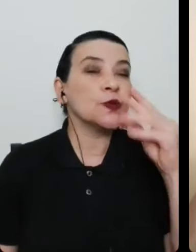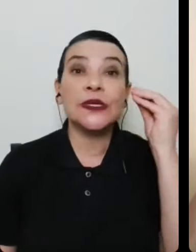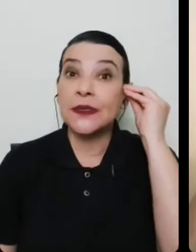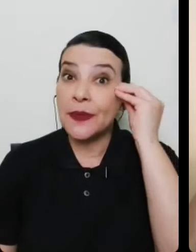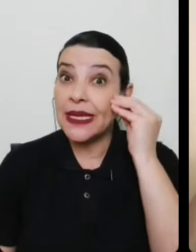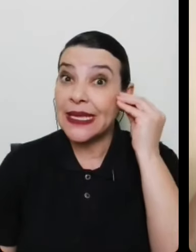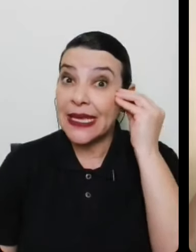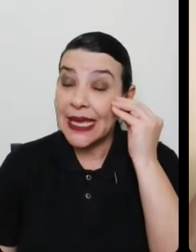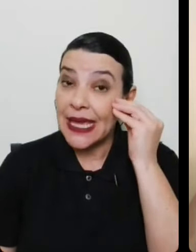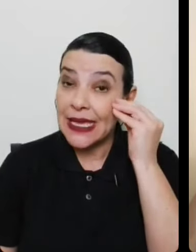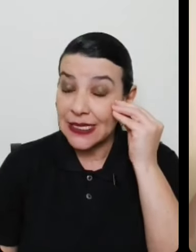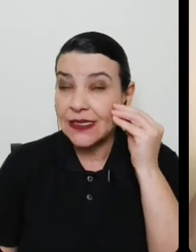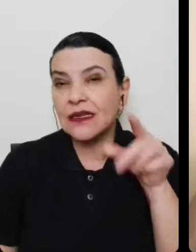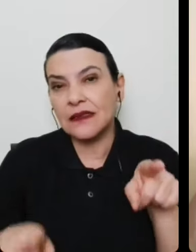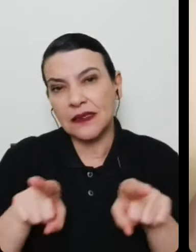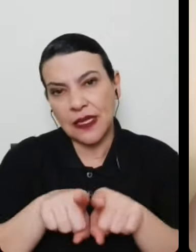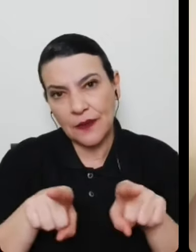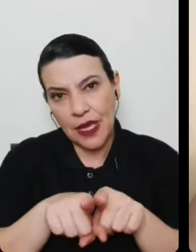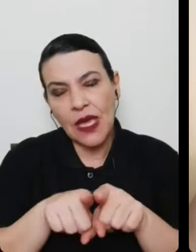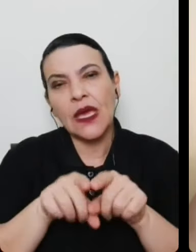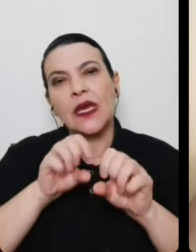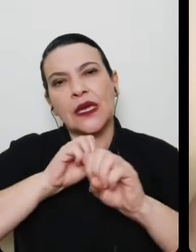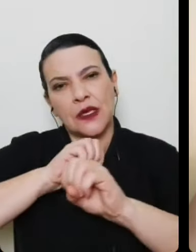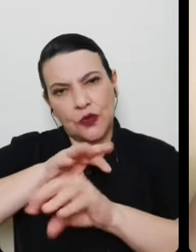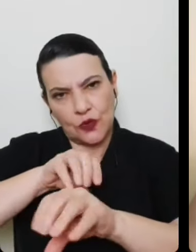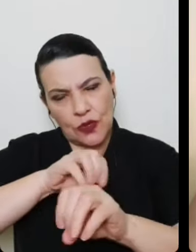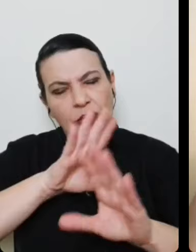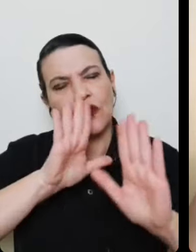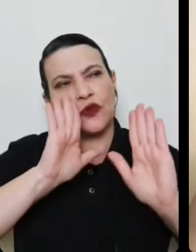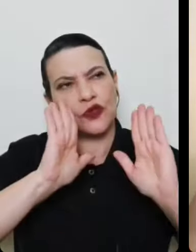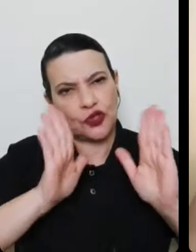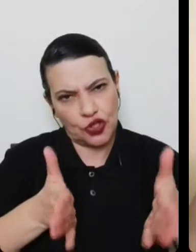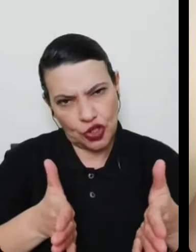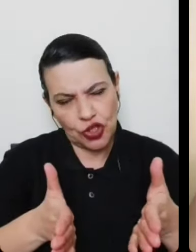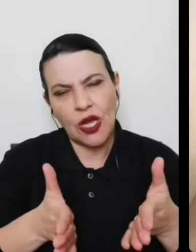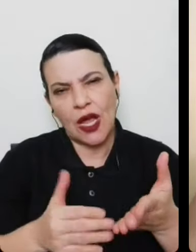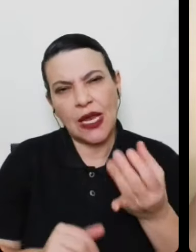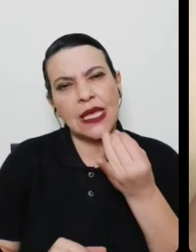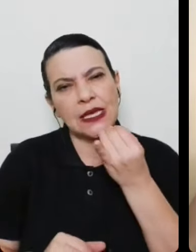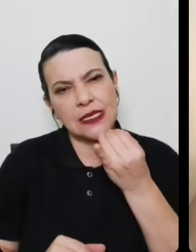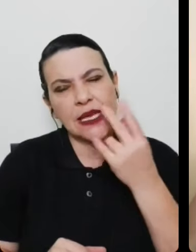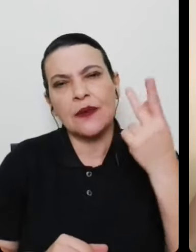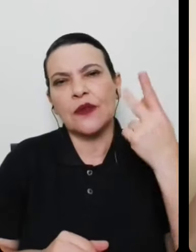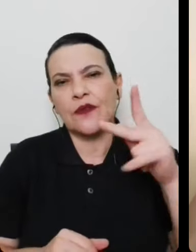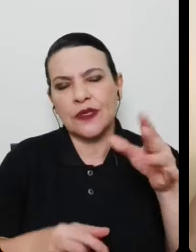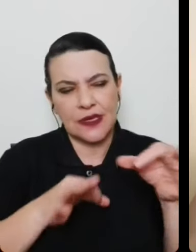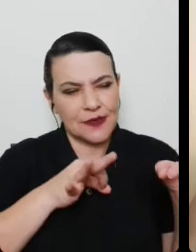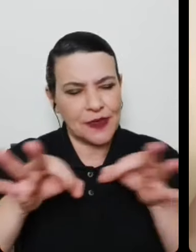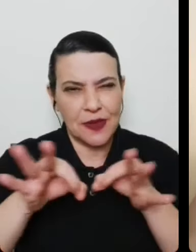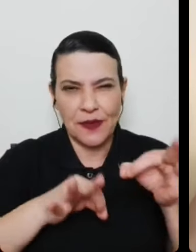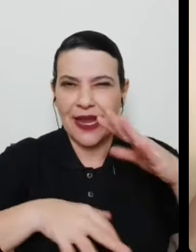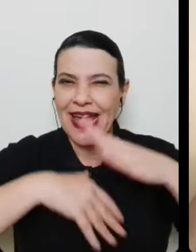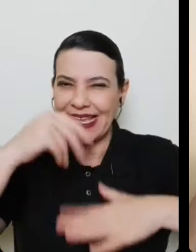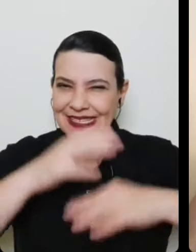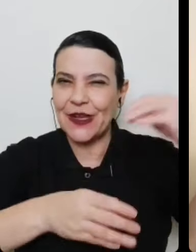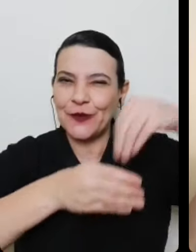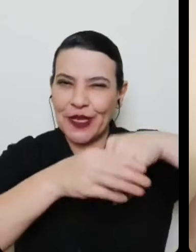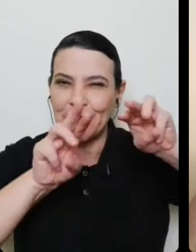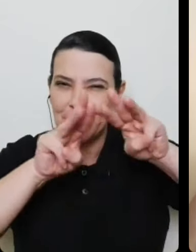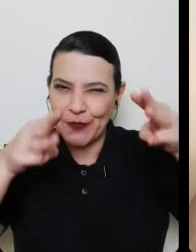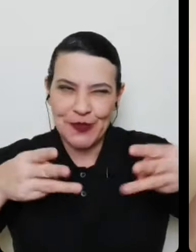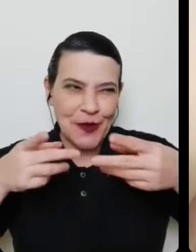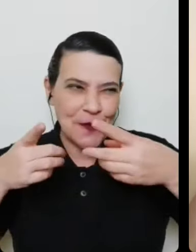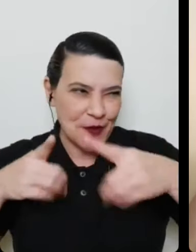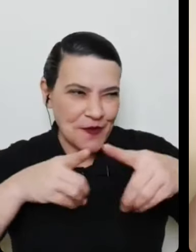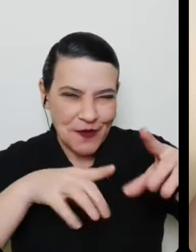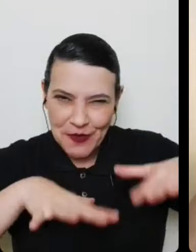né, tanto como educador. Você deu esse exemplo dessa ação que vocês provocaram ali, né, no público,